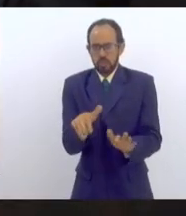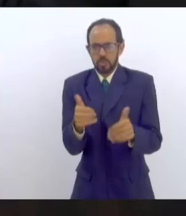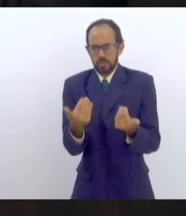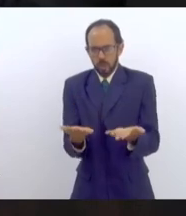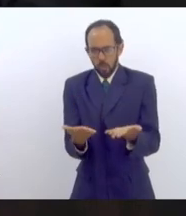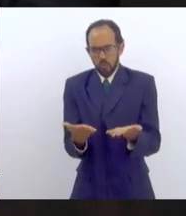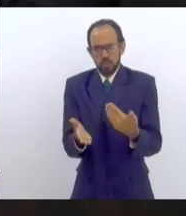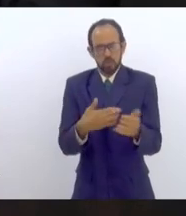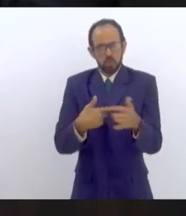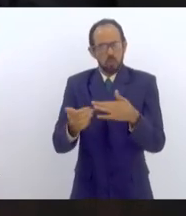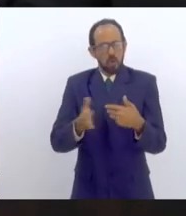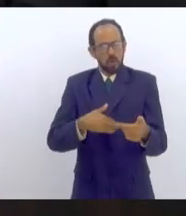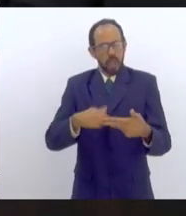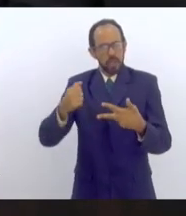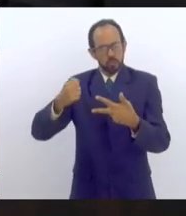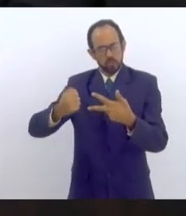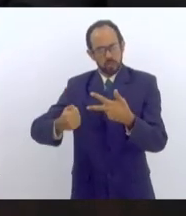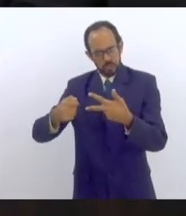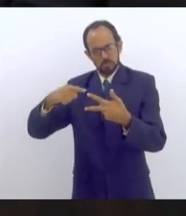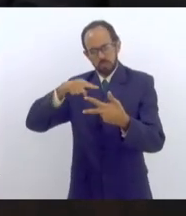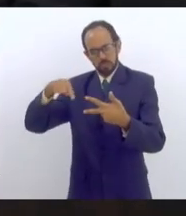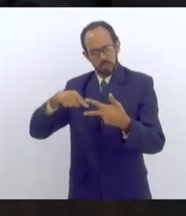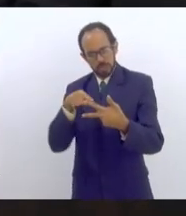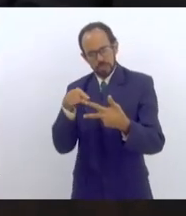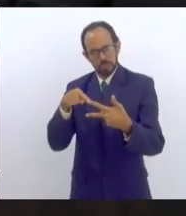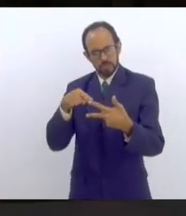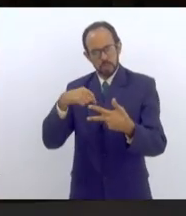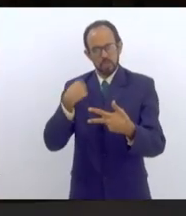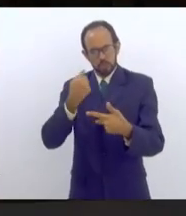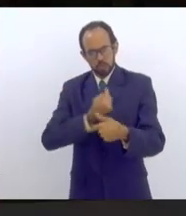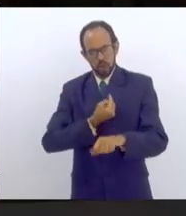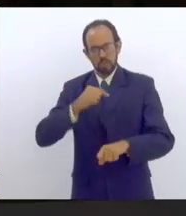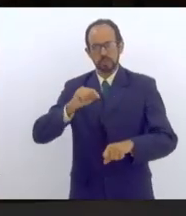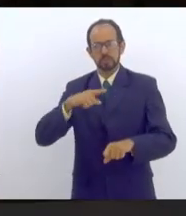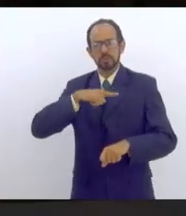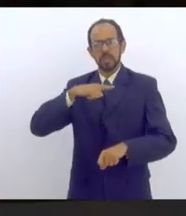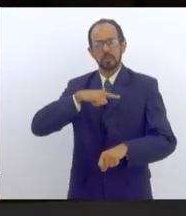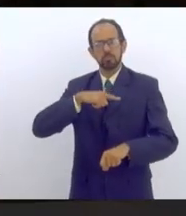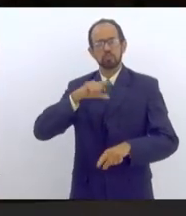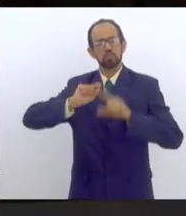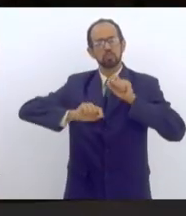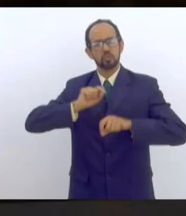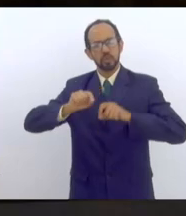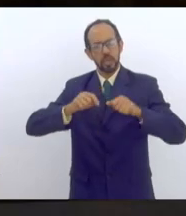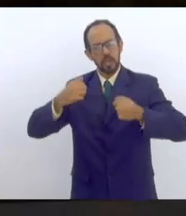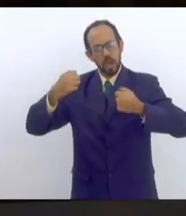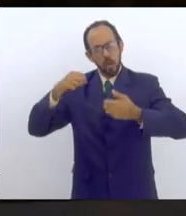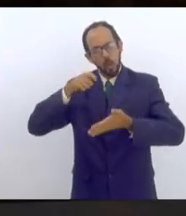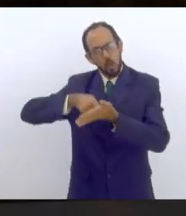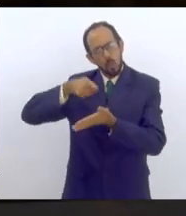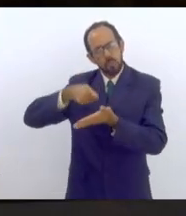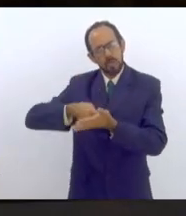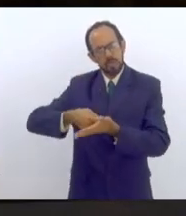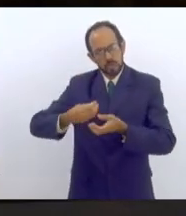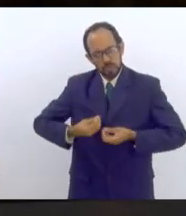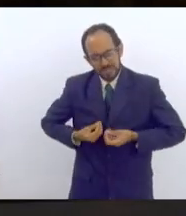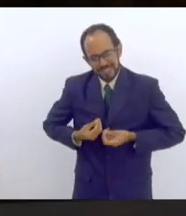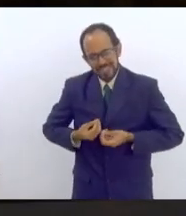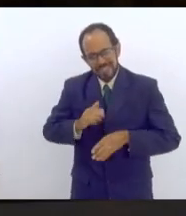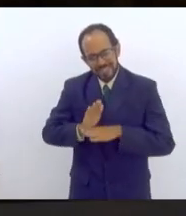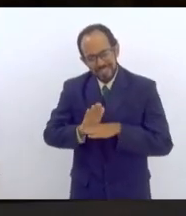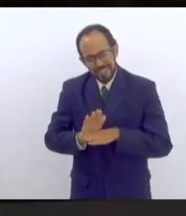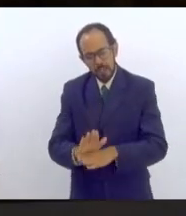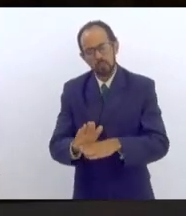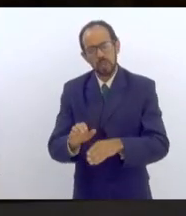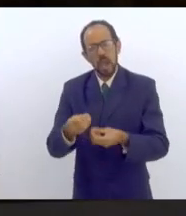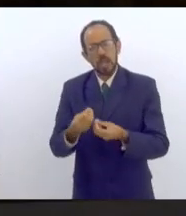que nível de poder estejamos, nós estamos, temos que servir ao povo, à sociedade, dentro das